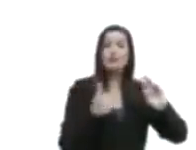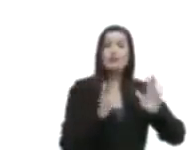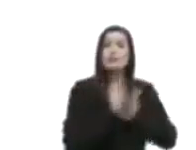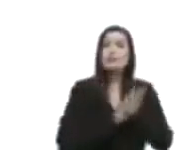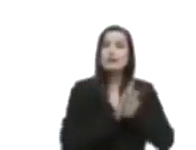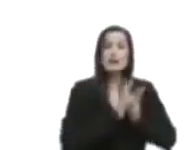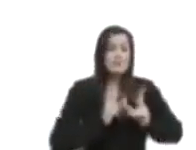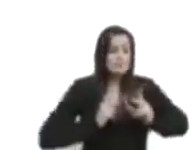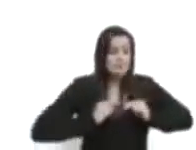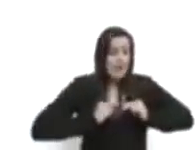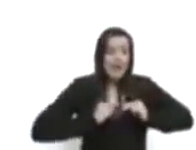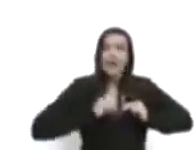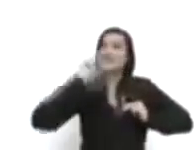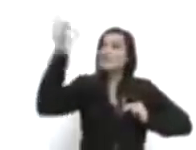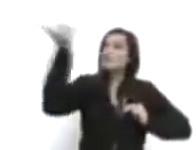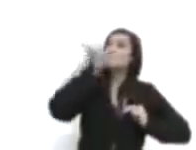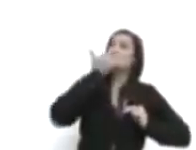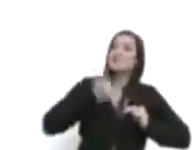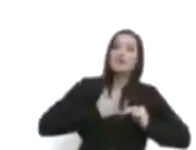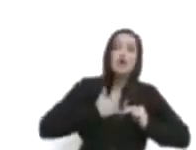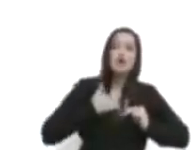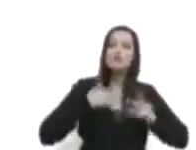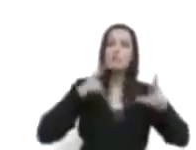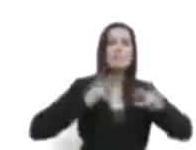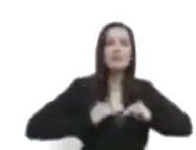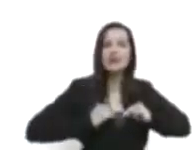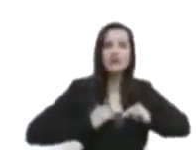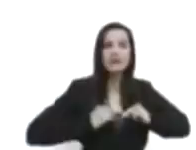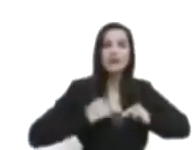Ser pobre de espírito é ter a consciência da própria